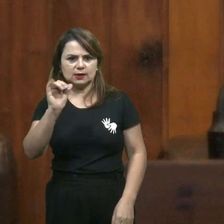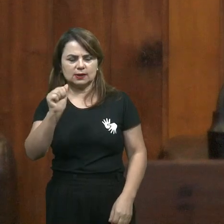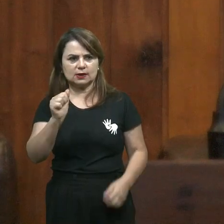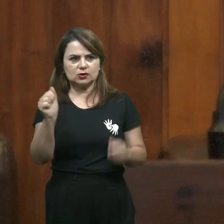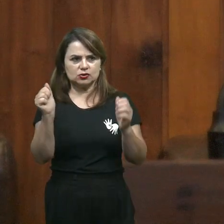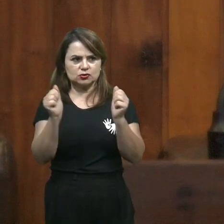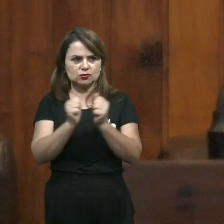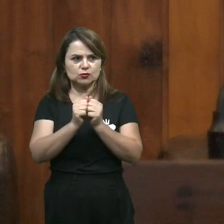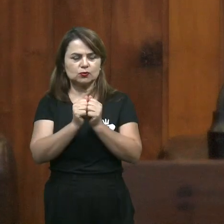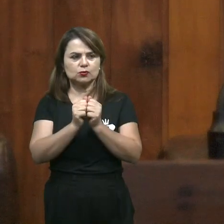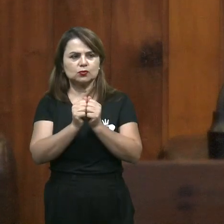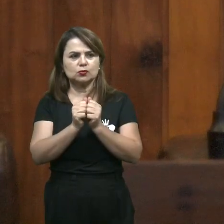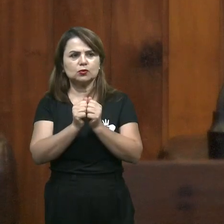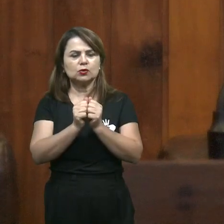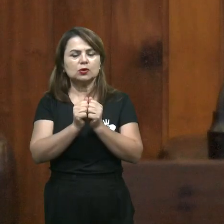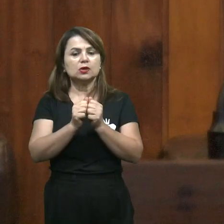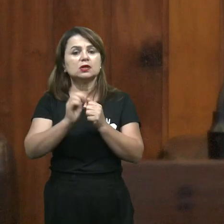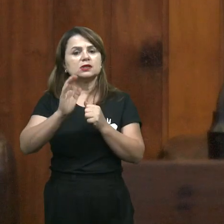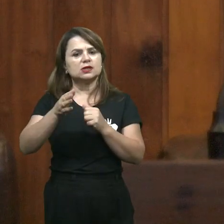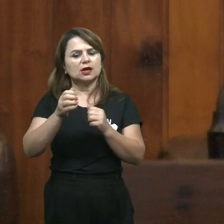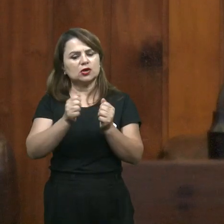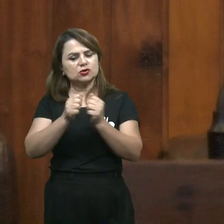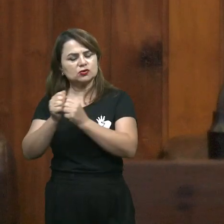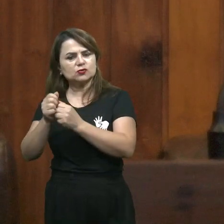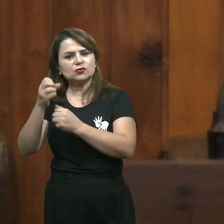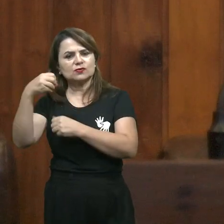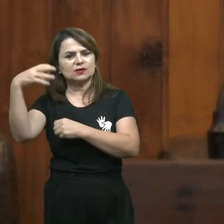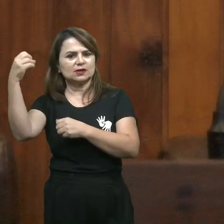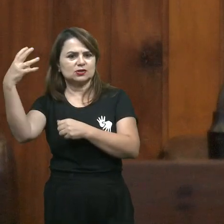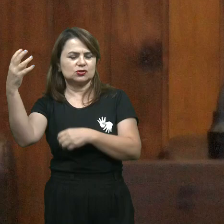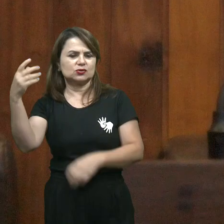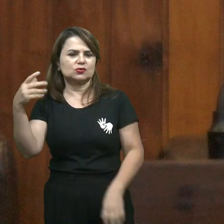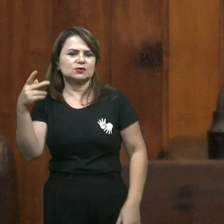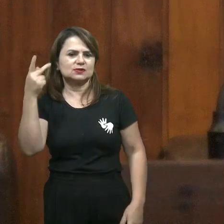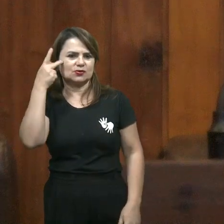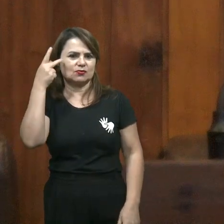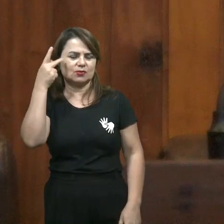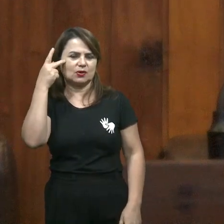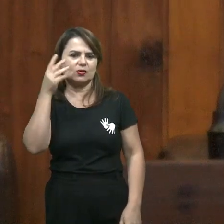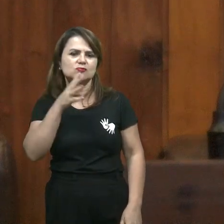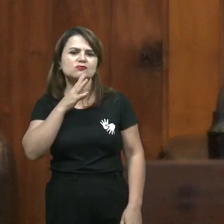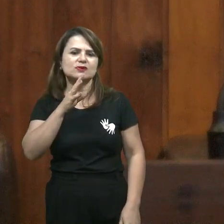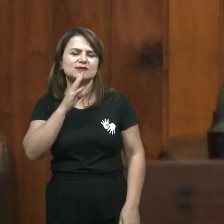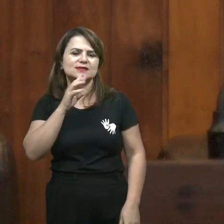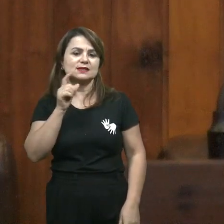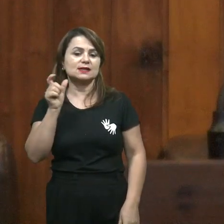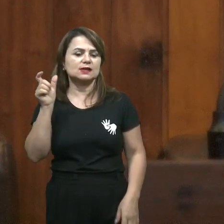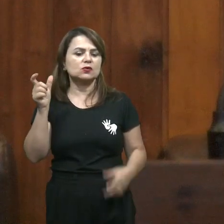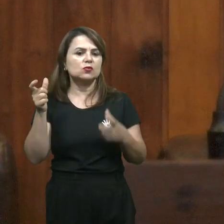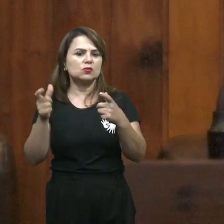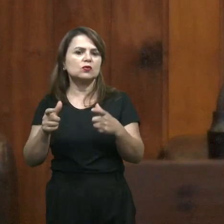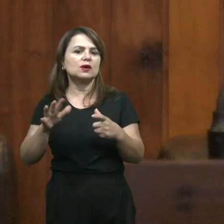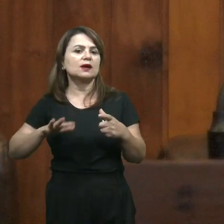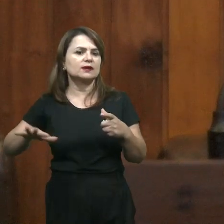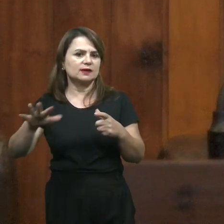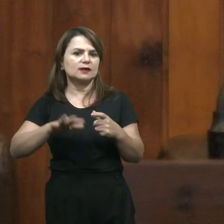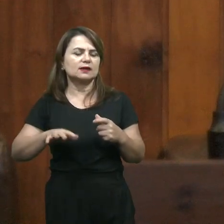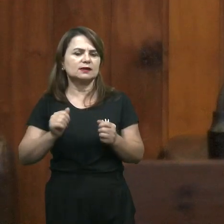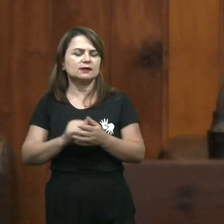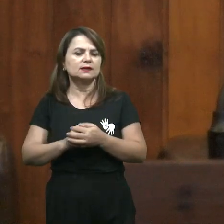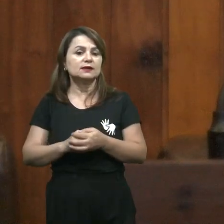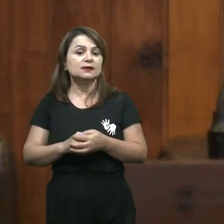a São José do Rio Preto para conhecer a secretaria que lá funciona tão bem, criada